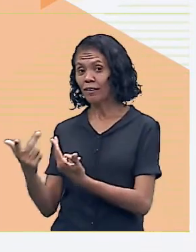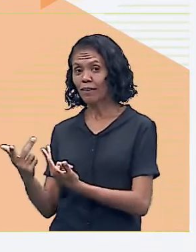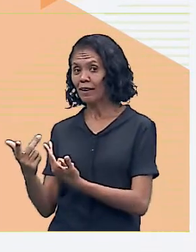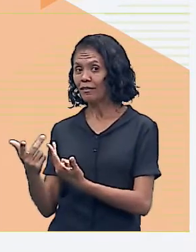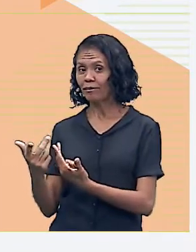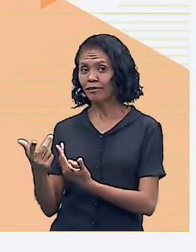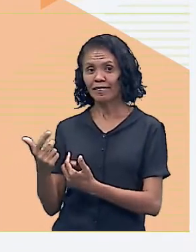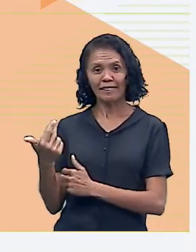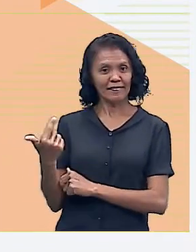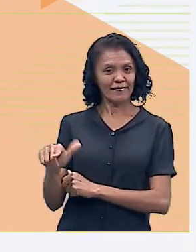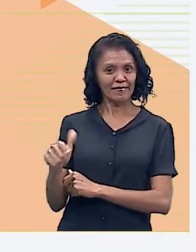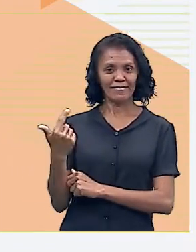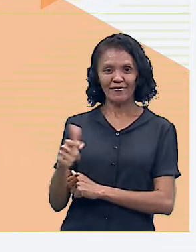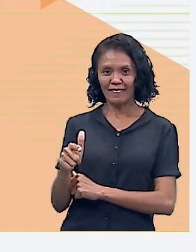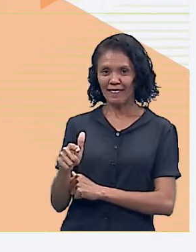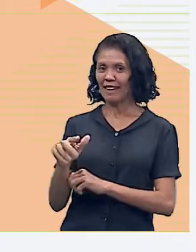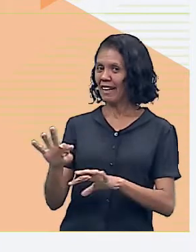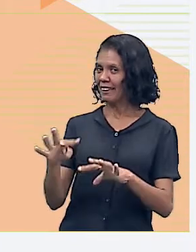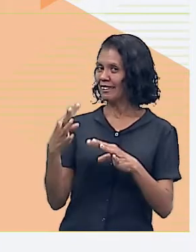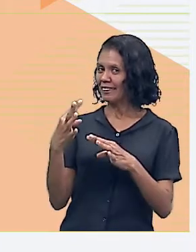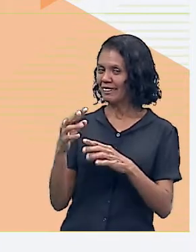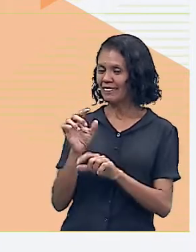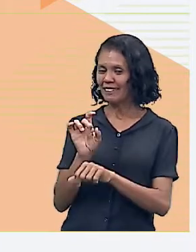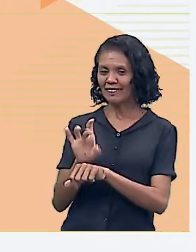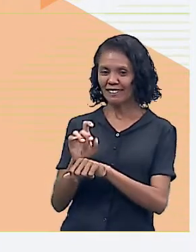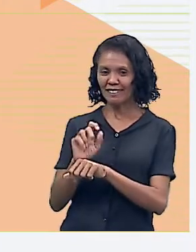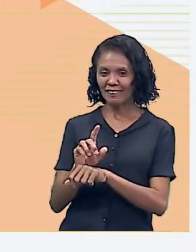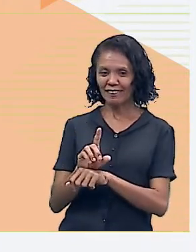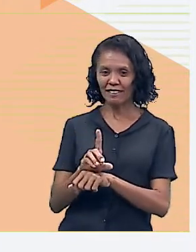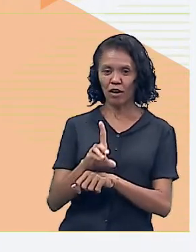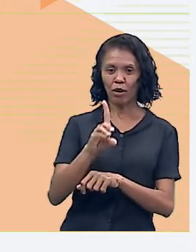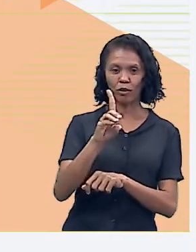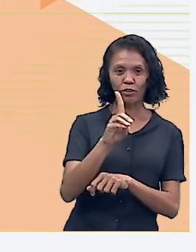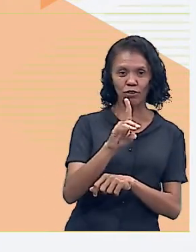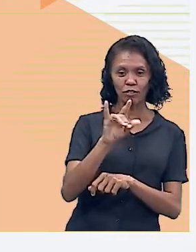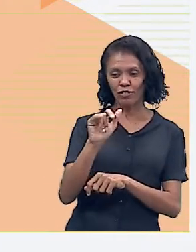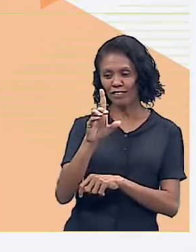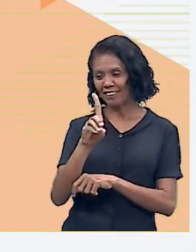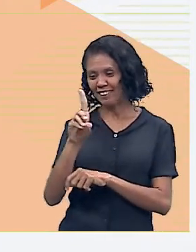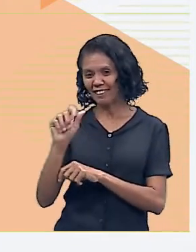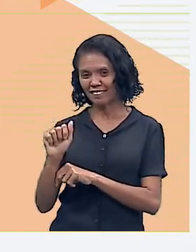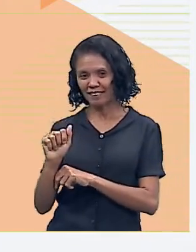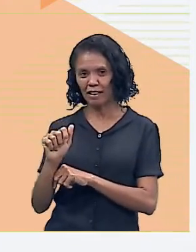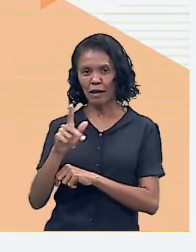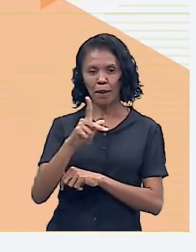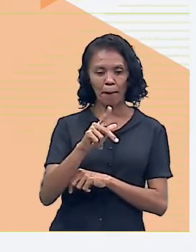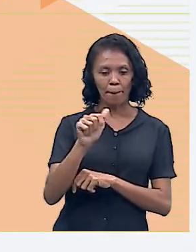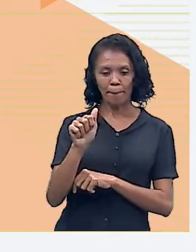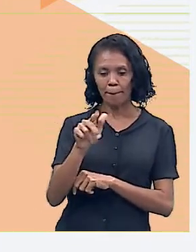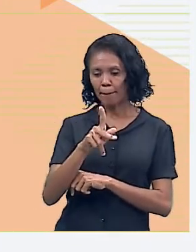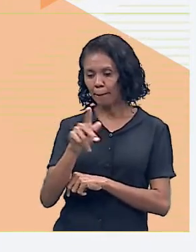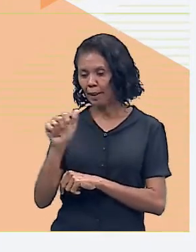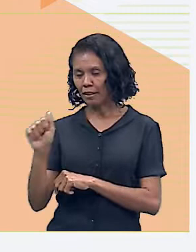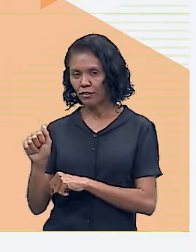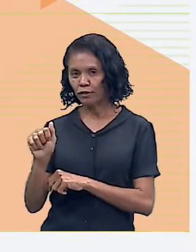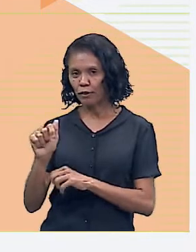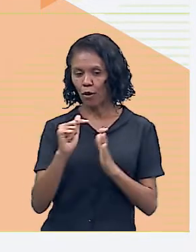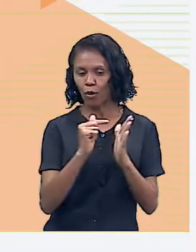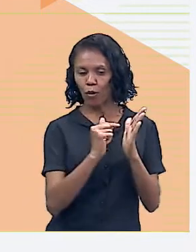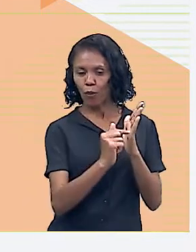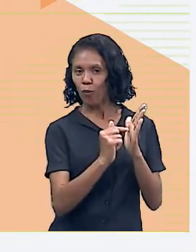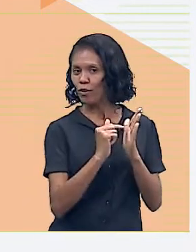tá certo a essa dica aí não é tão escreva dia a dia passo a passo Mas sem o que